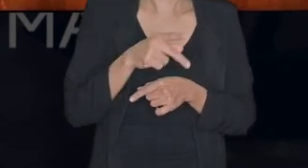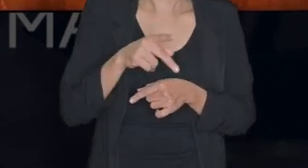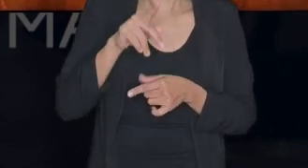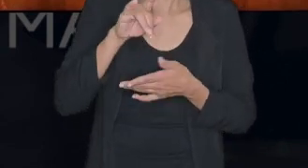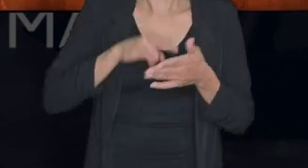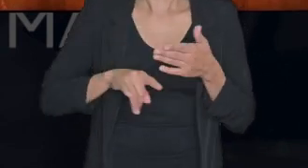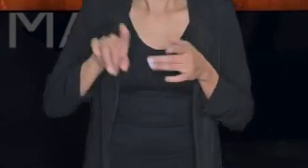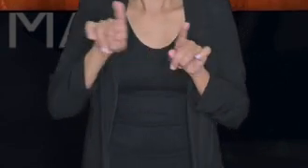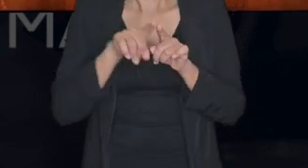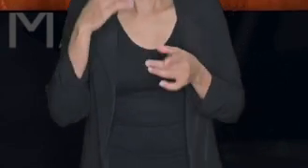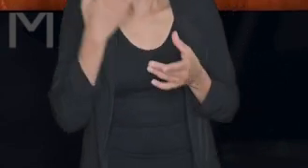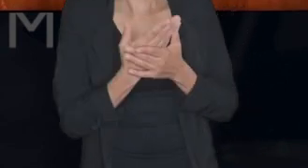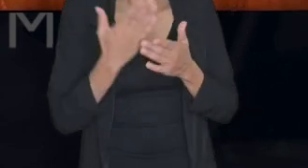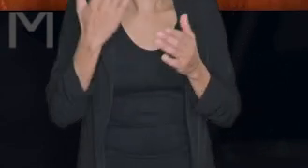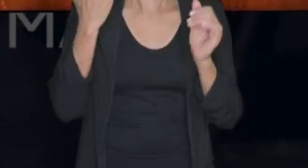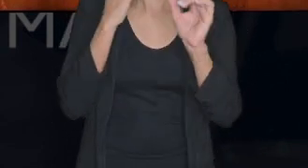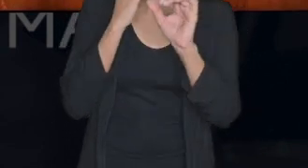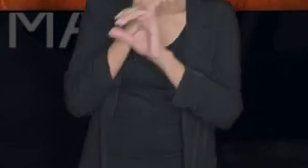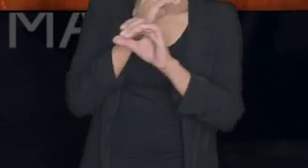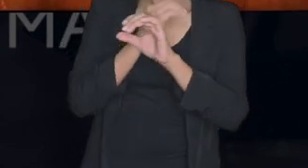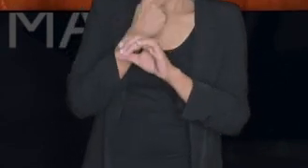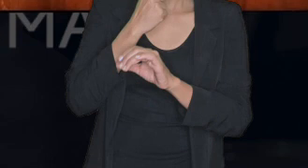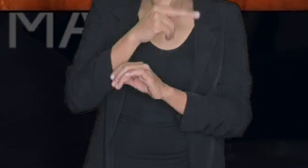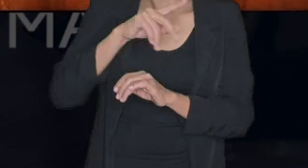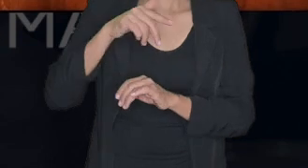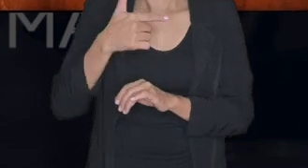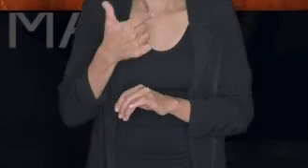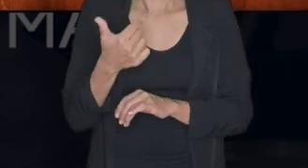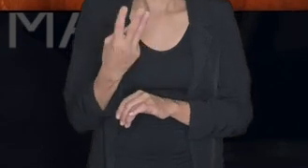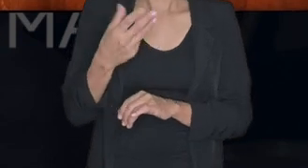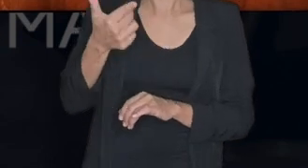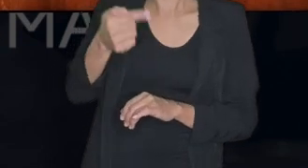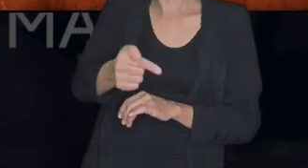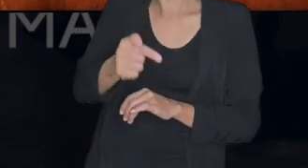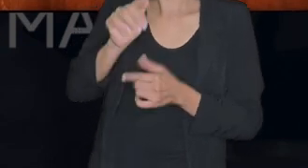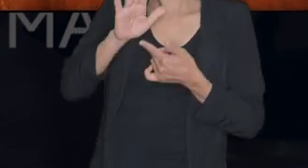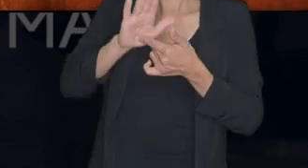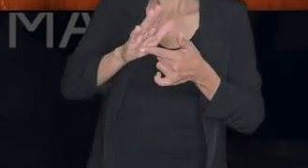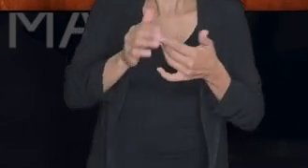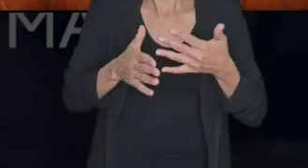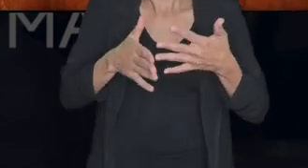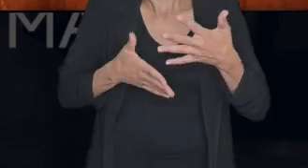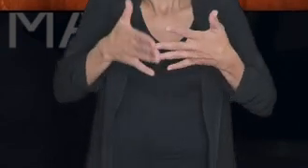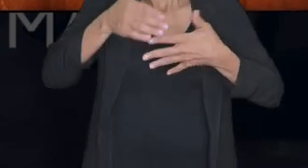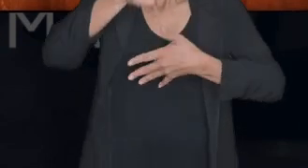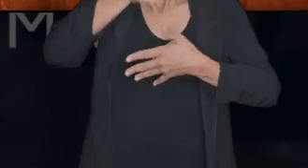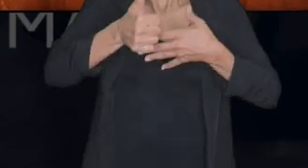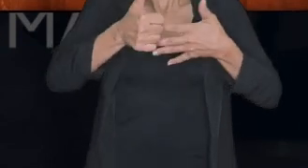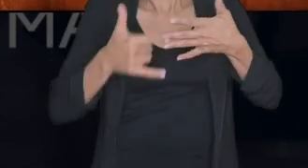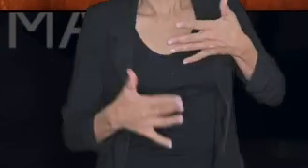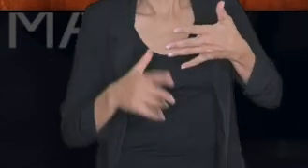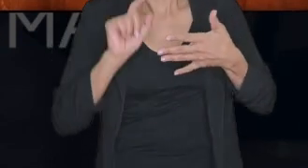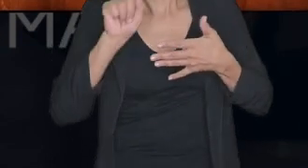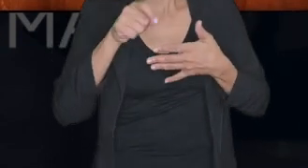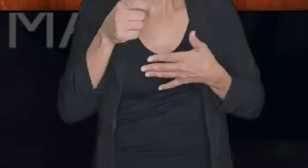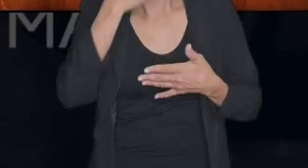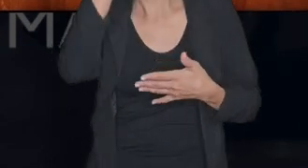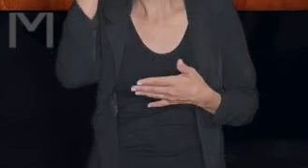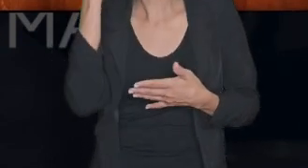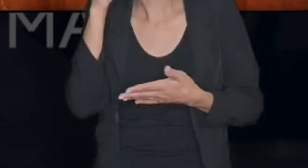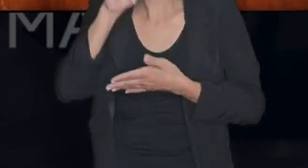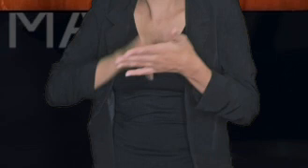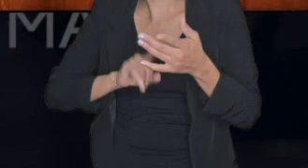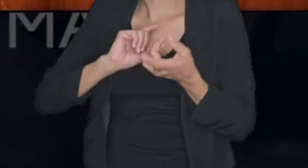617, impõe uma hierarquia de nomeação de quem vai ser um inventariante, o administrador, lá da herança até